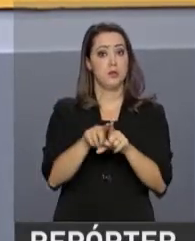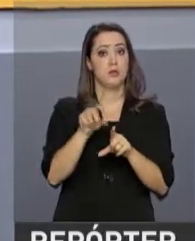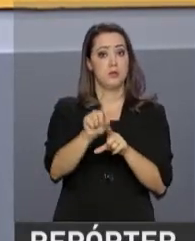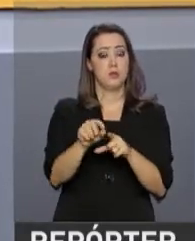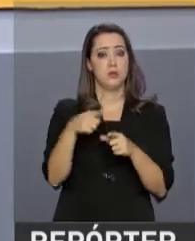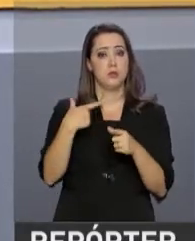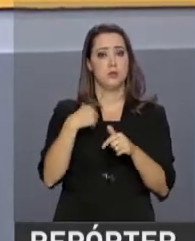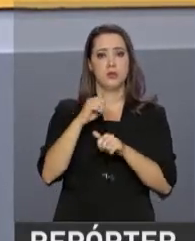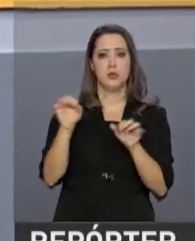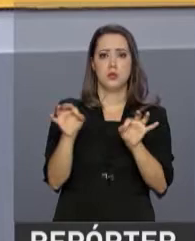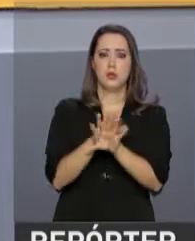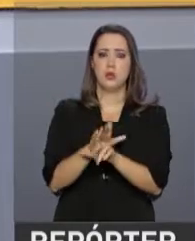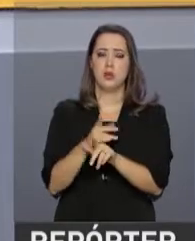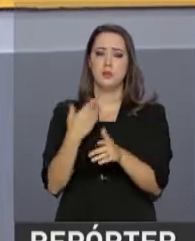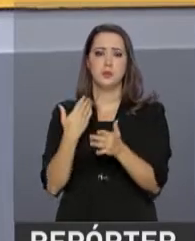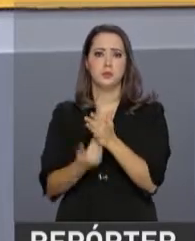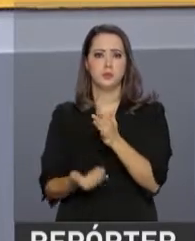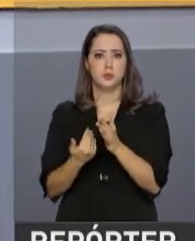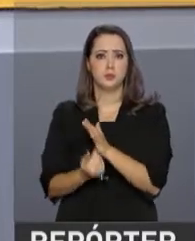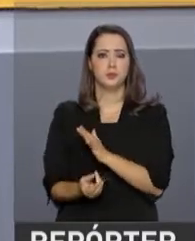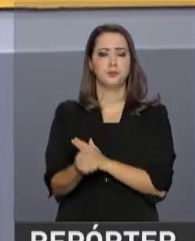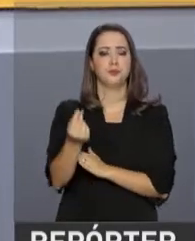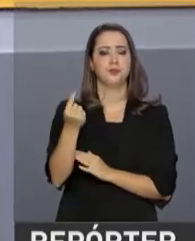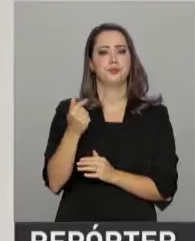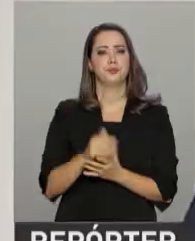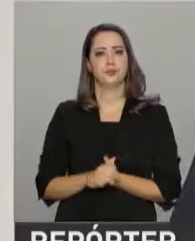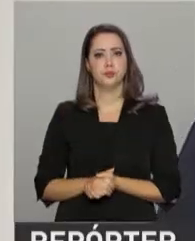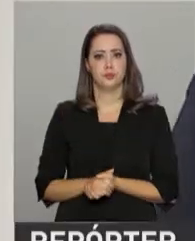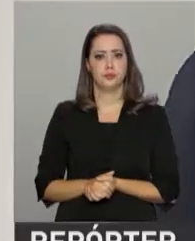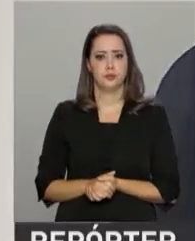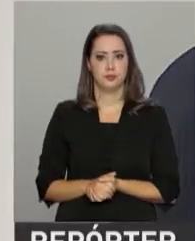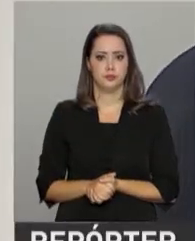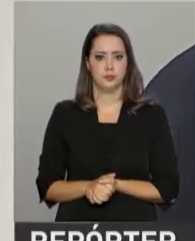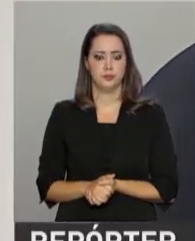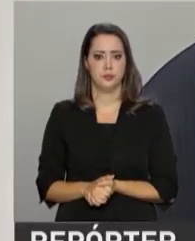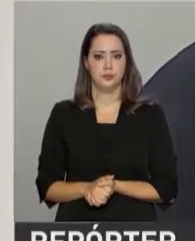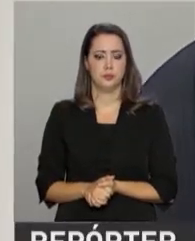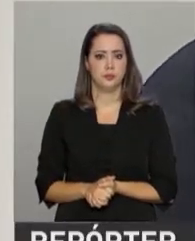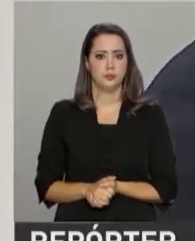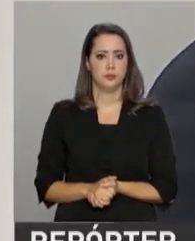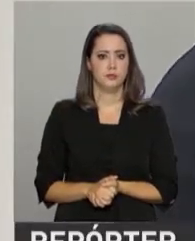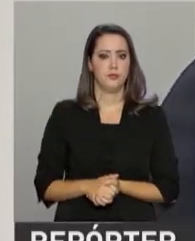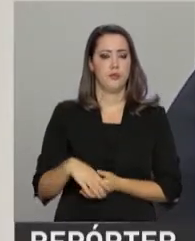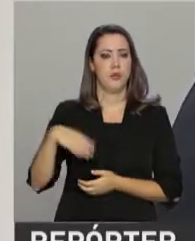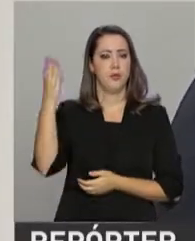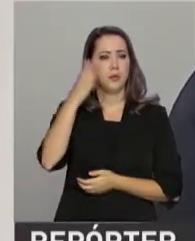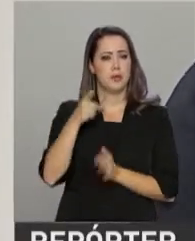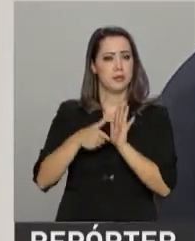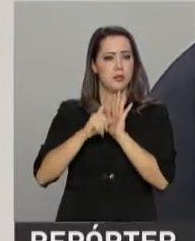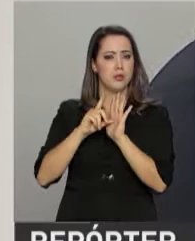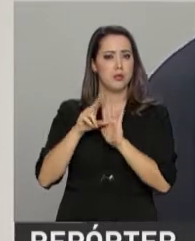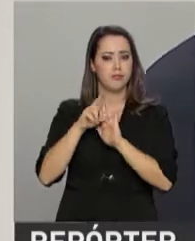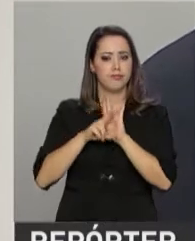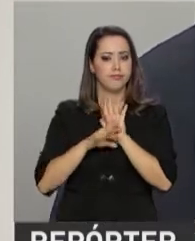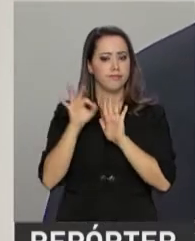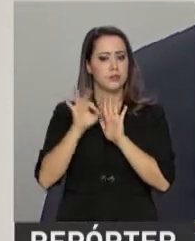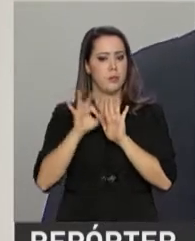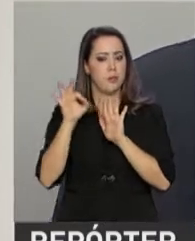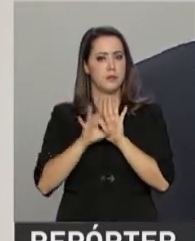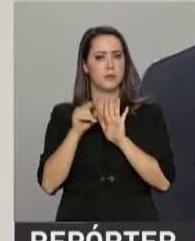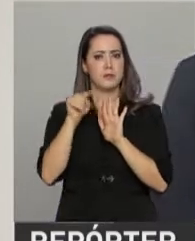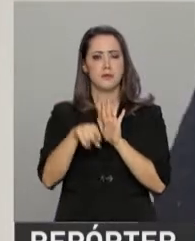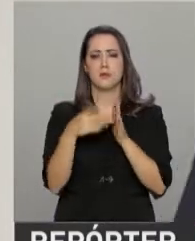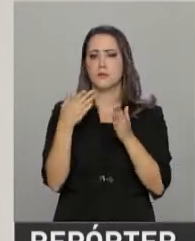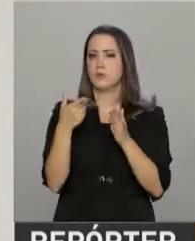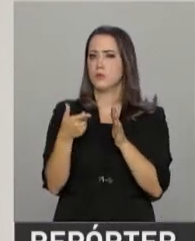acabam com a defasagem que o país vivia o brasil estava defasado nos seus percentuais da forma que era